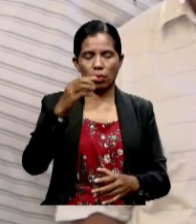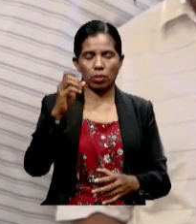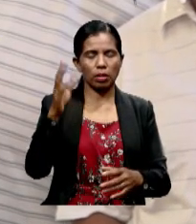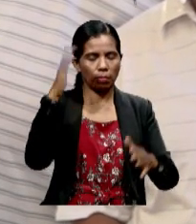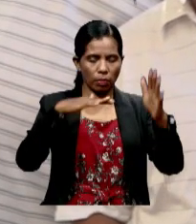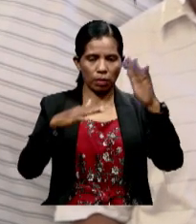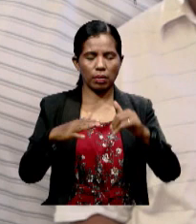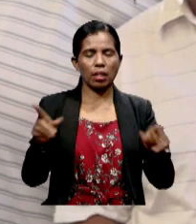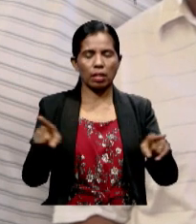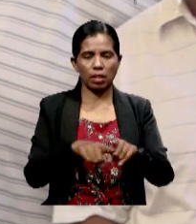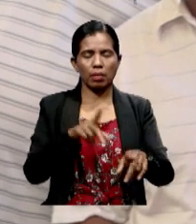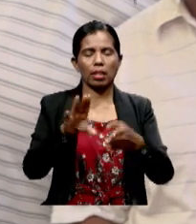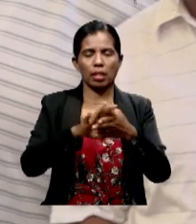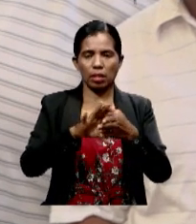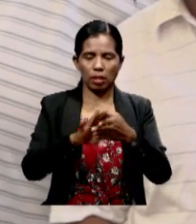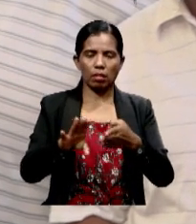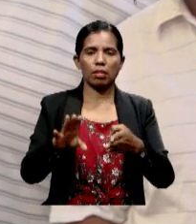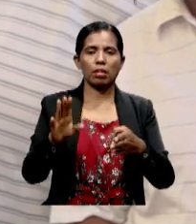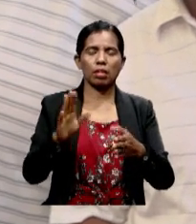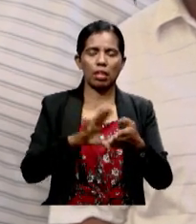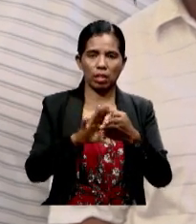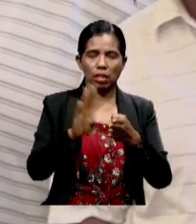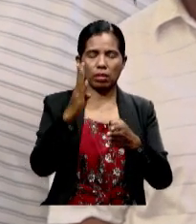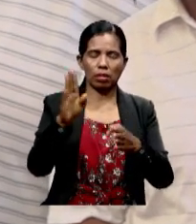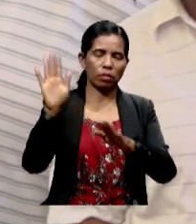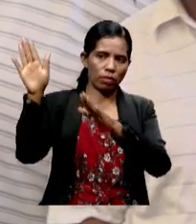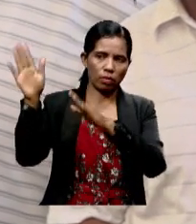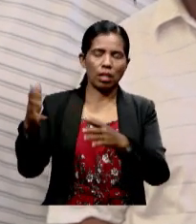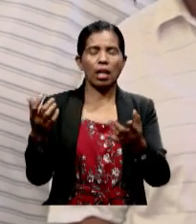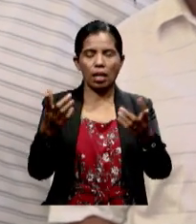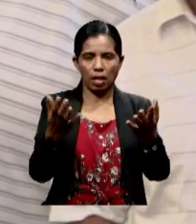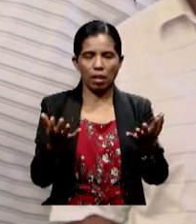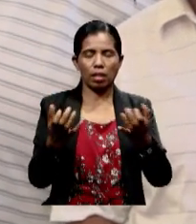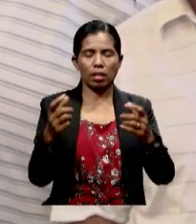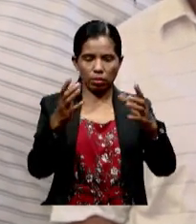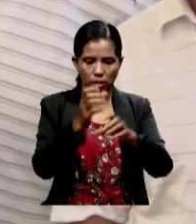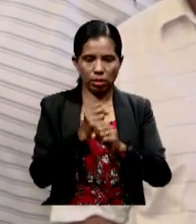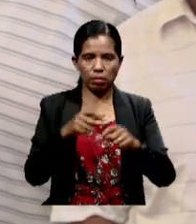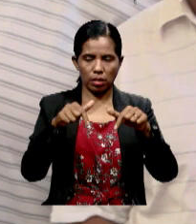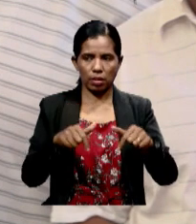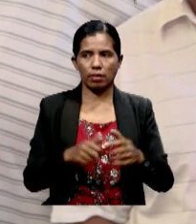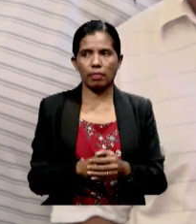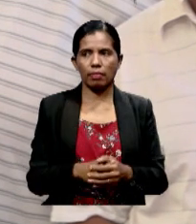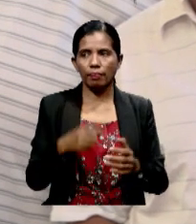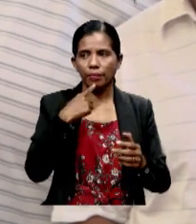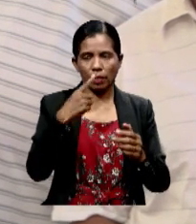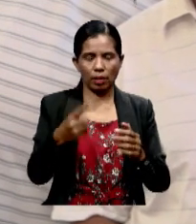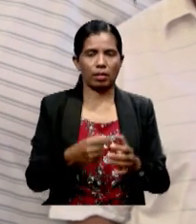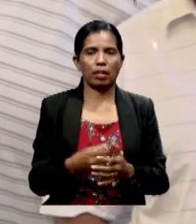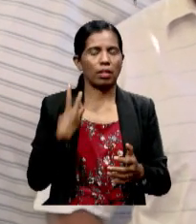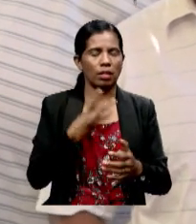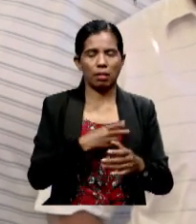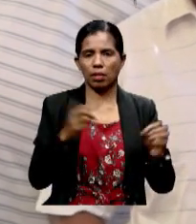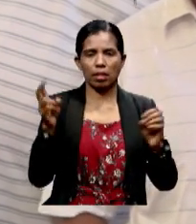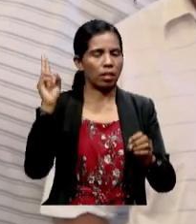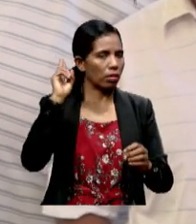a ema não vemos o cartão eleitoral for, continua na fase de reclama, catacato cima, né, la bele. A reclamação anterior né, né anularam né,